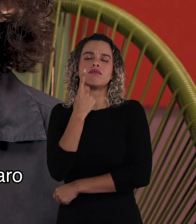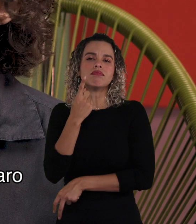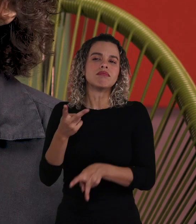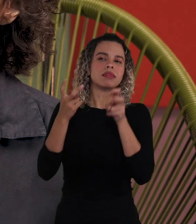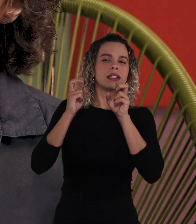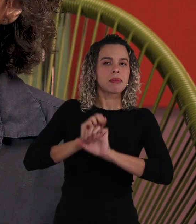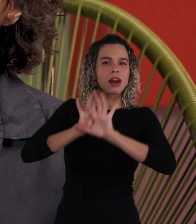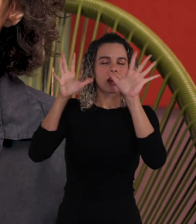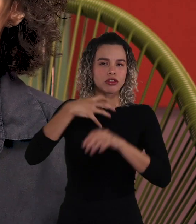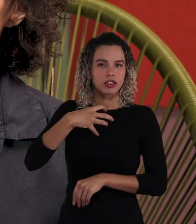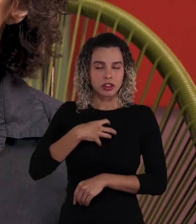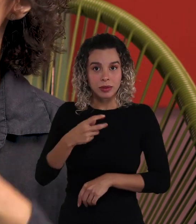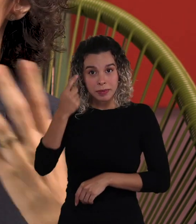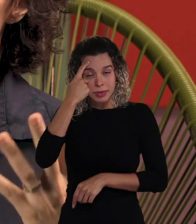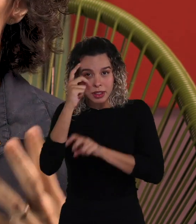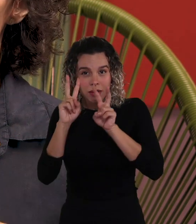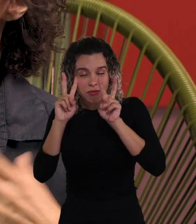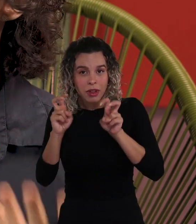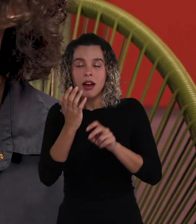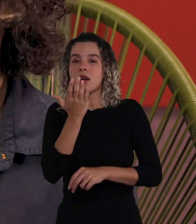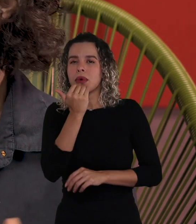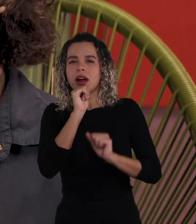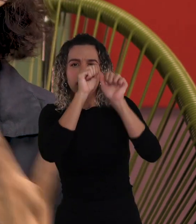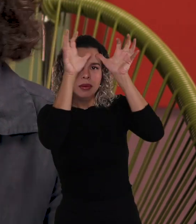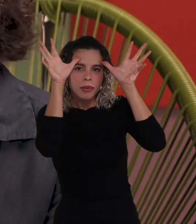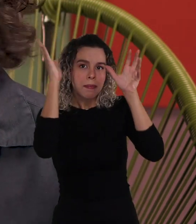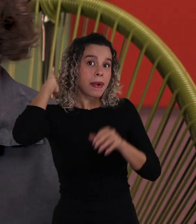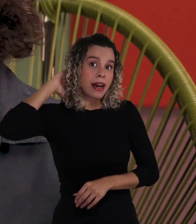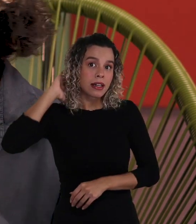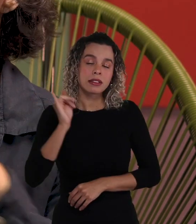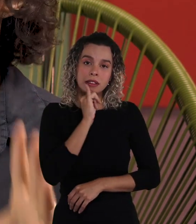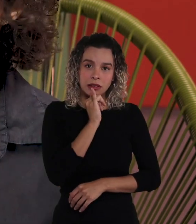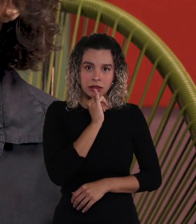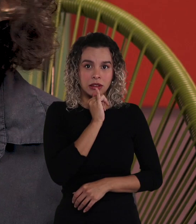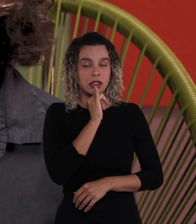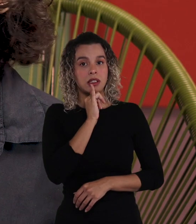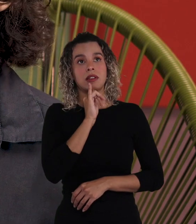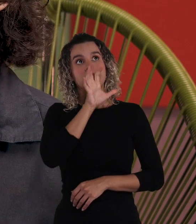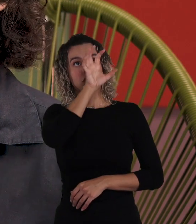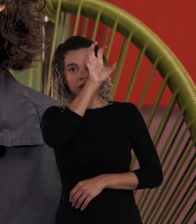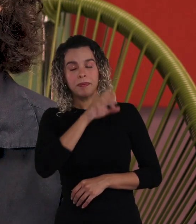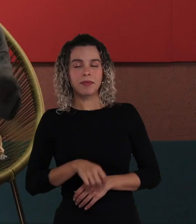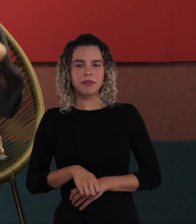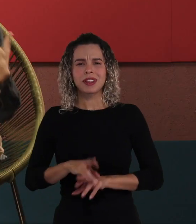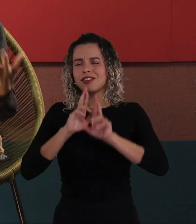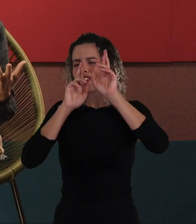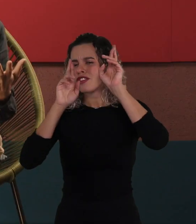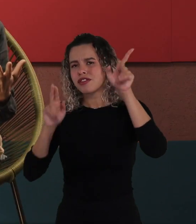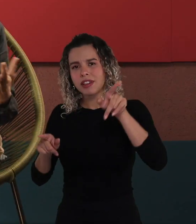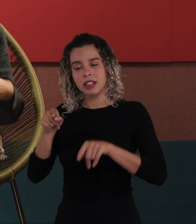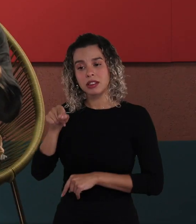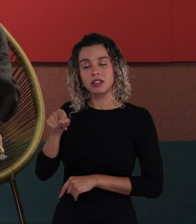essa diferença se a gente for pensar, por exemplo, na alimentação amazônica ou de Belém do Pará, né, que é esse entreposto da Amazônia, que é